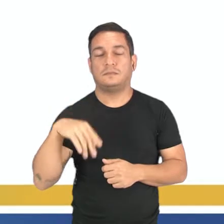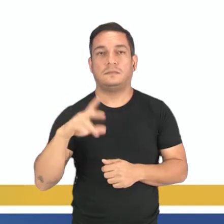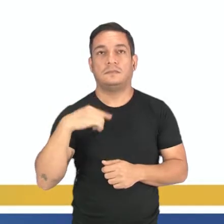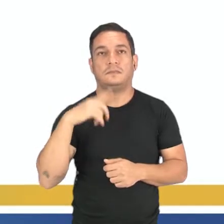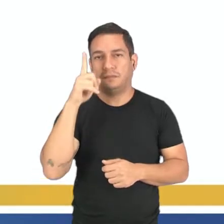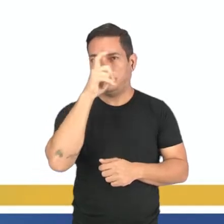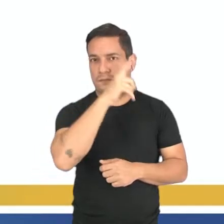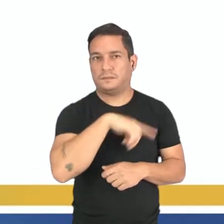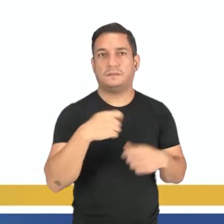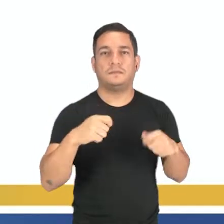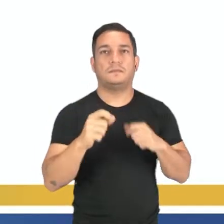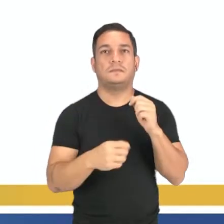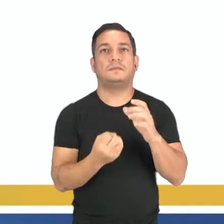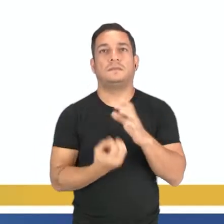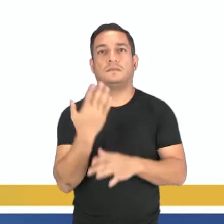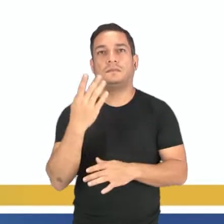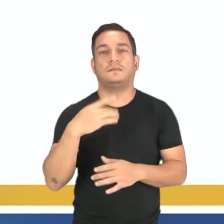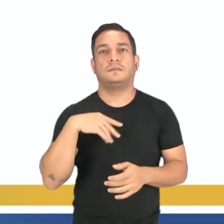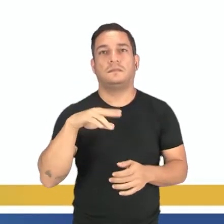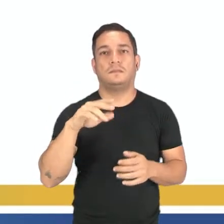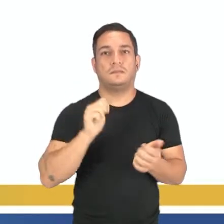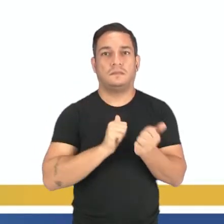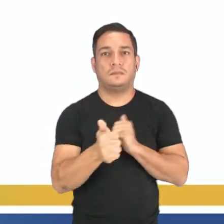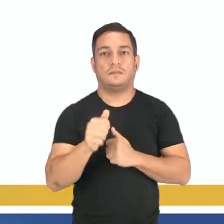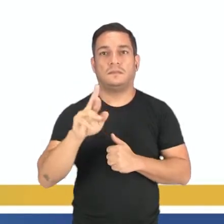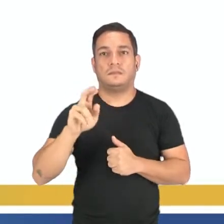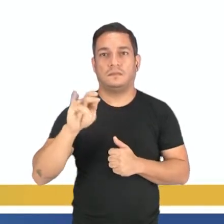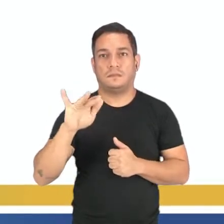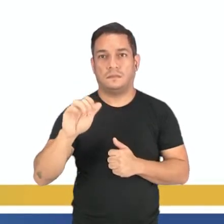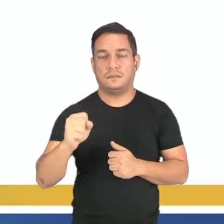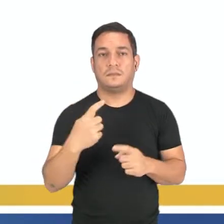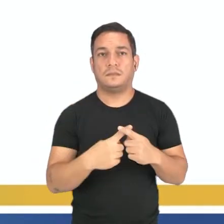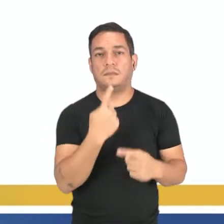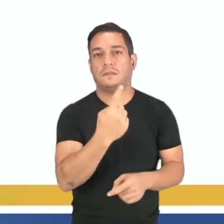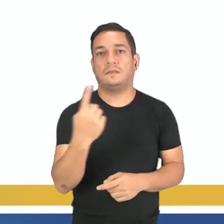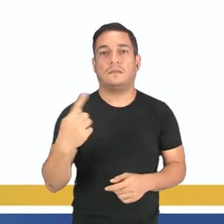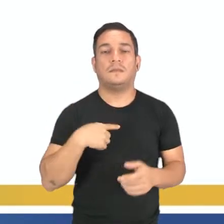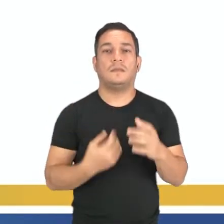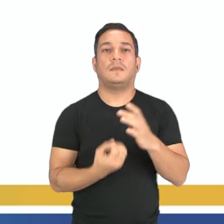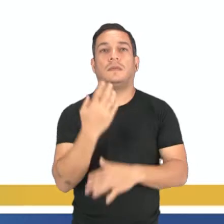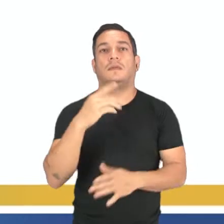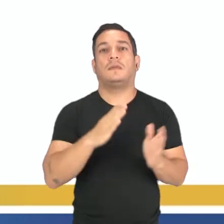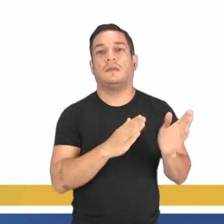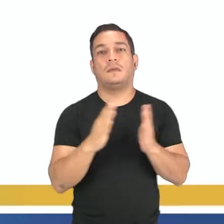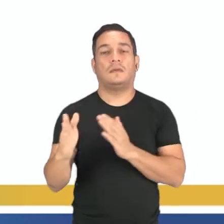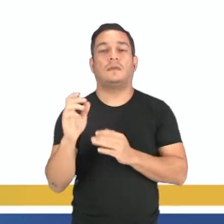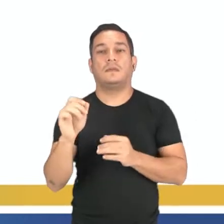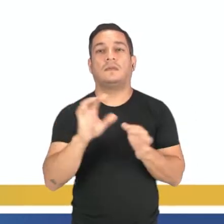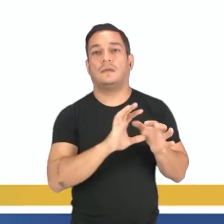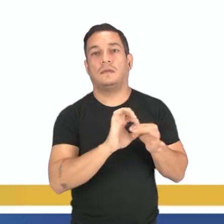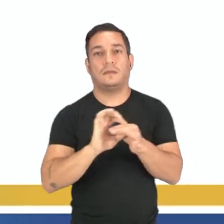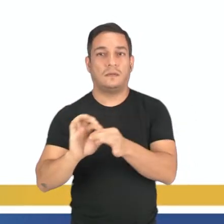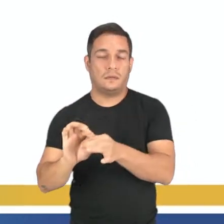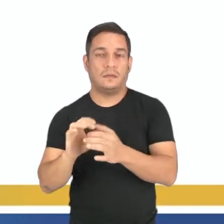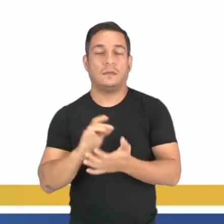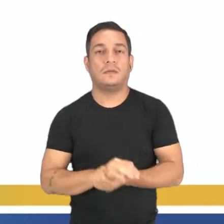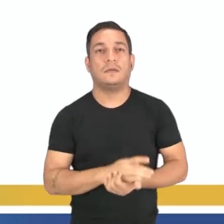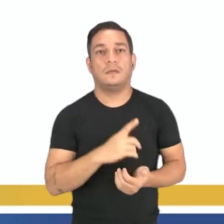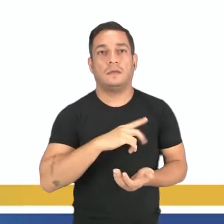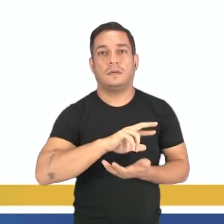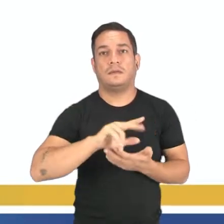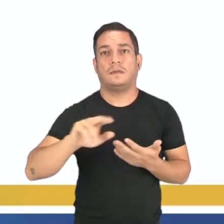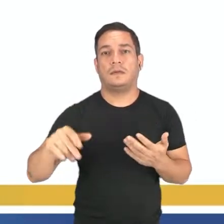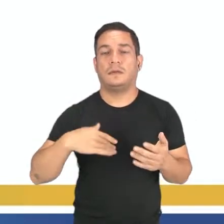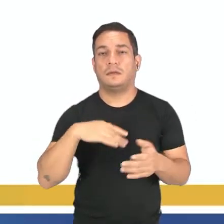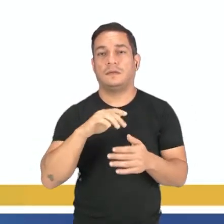difícil precisar a origem dos esportes radicais urbanos, pois cada um surgiu em uma época e um contexto. Existem